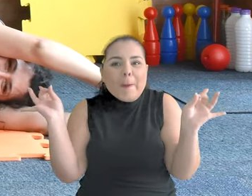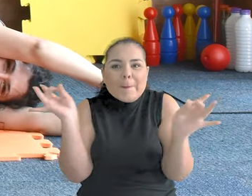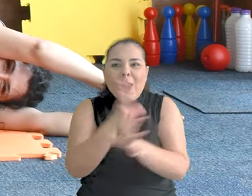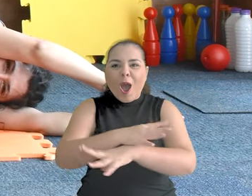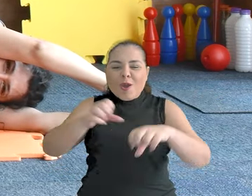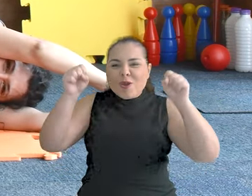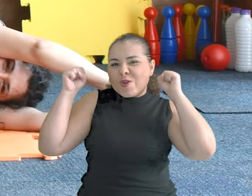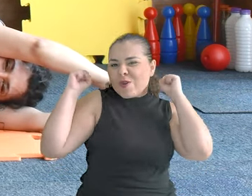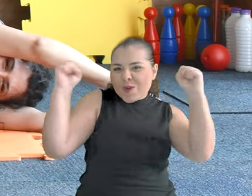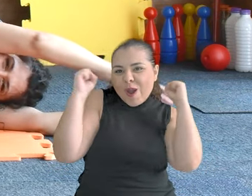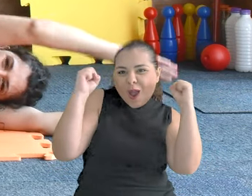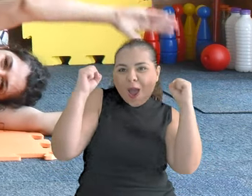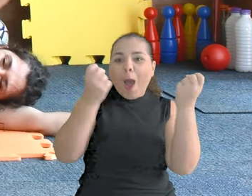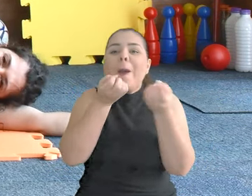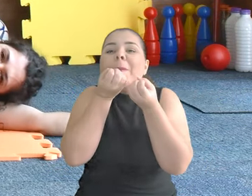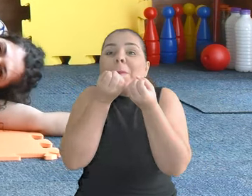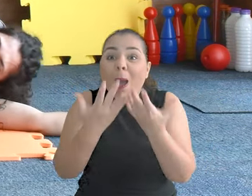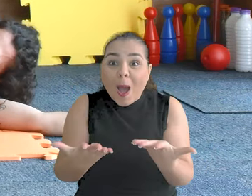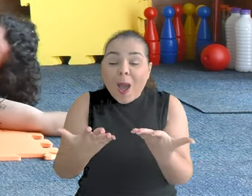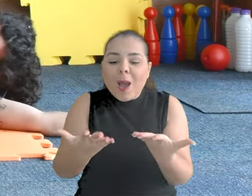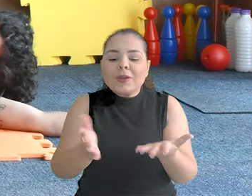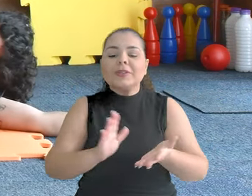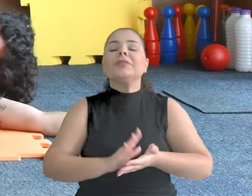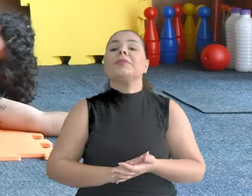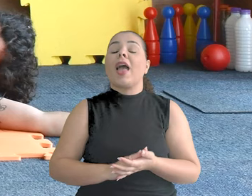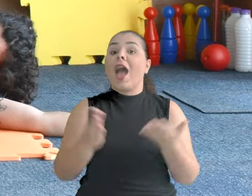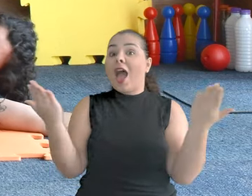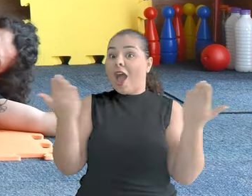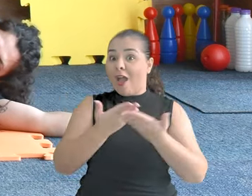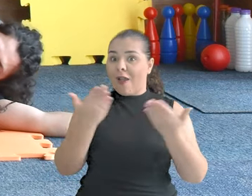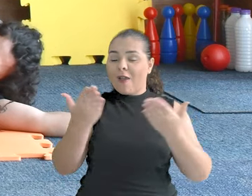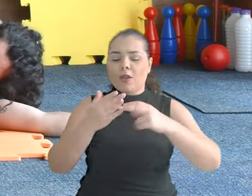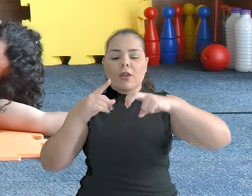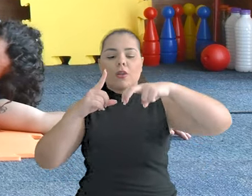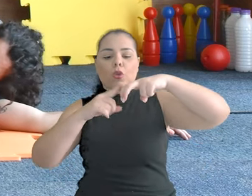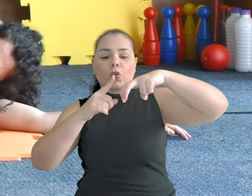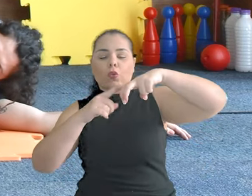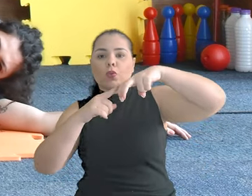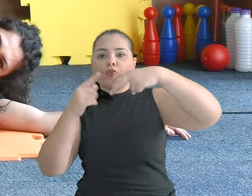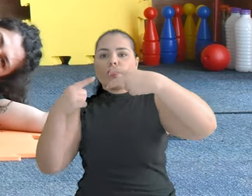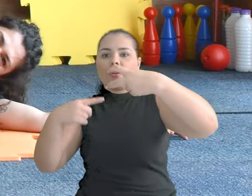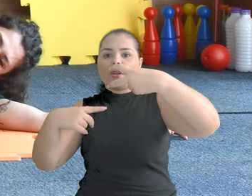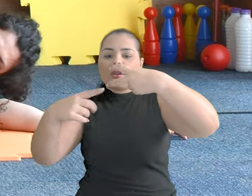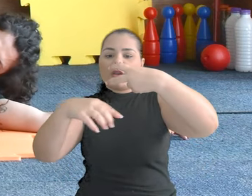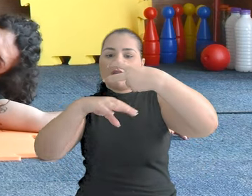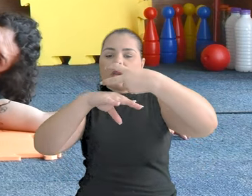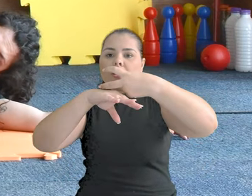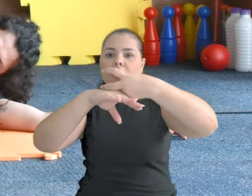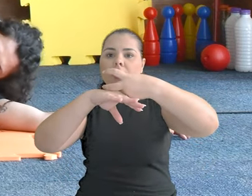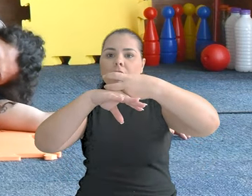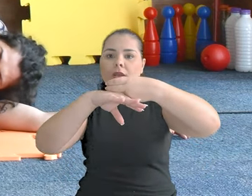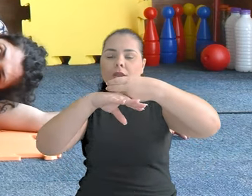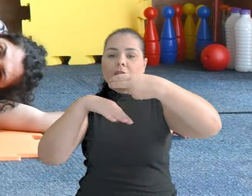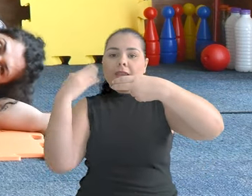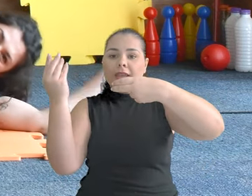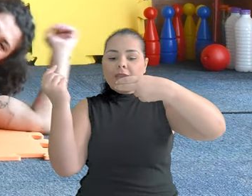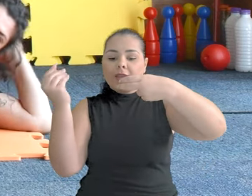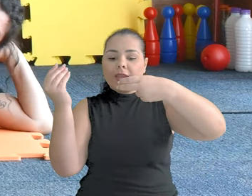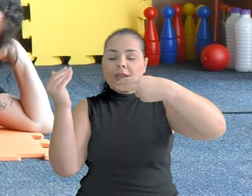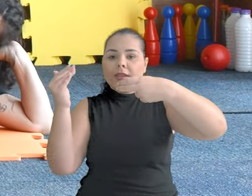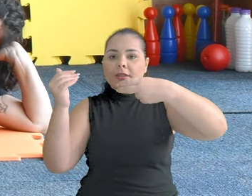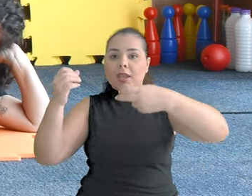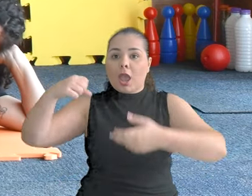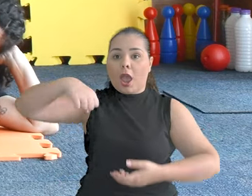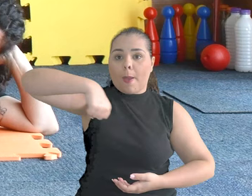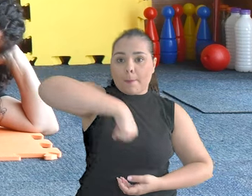em Deus traga o seu dele um sobre o outro apoia